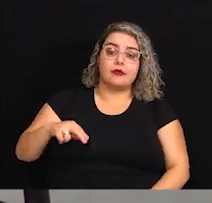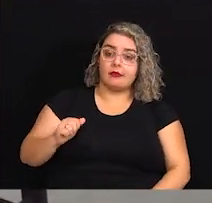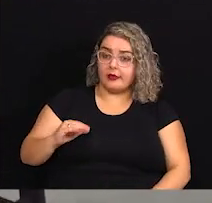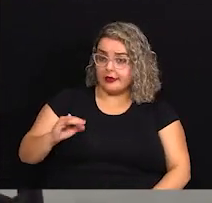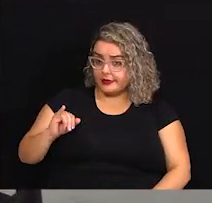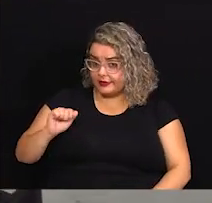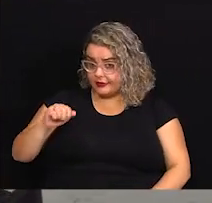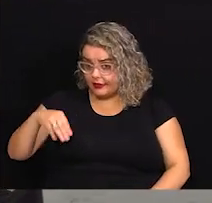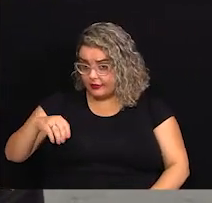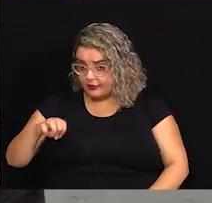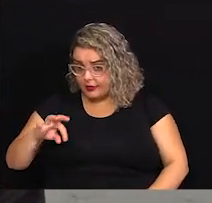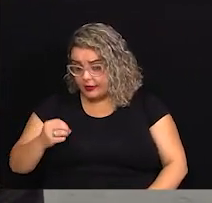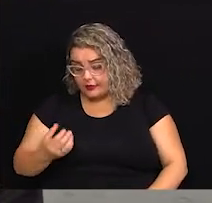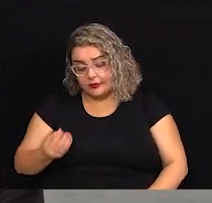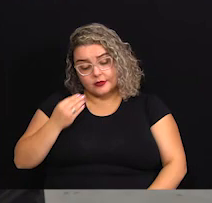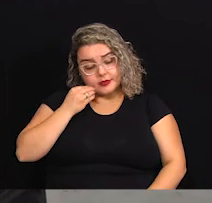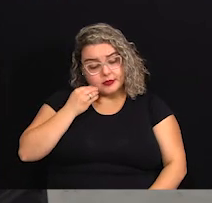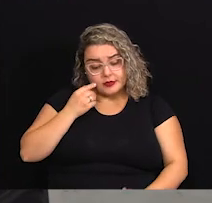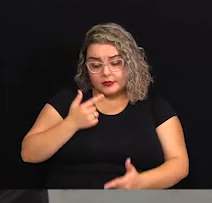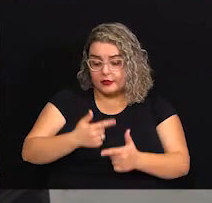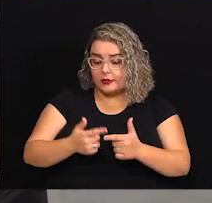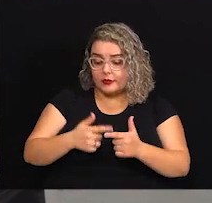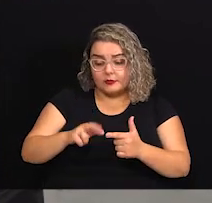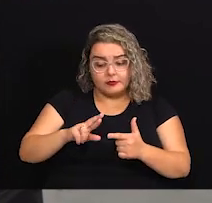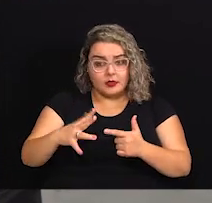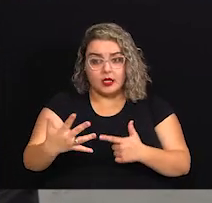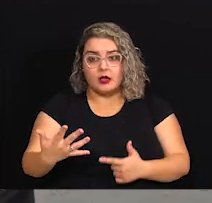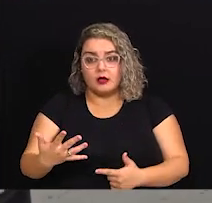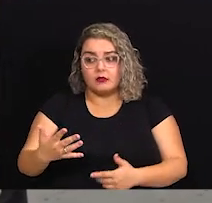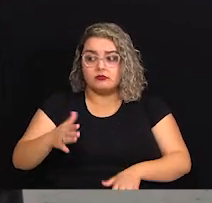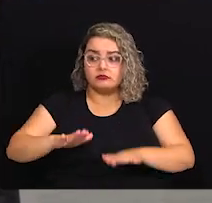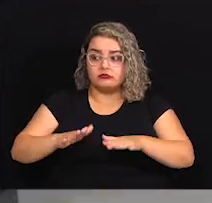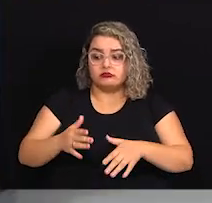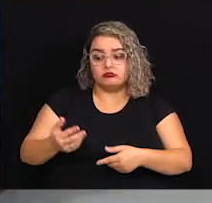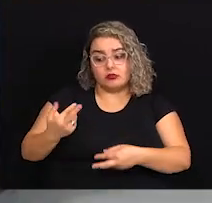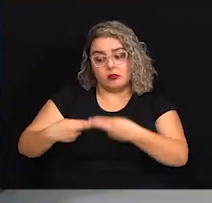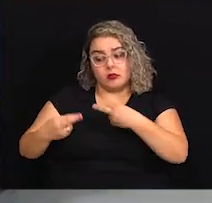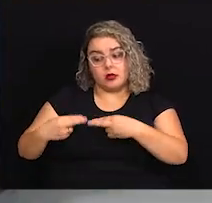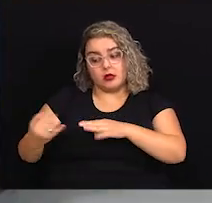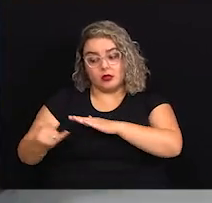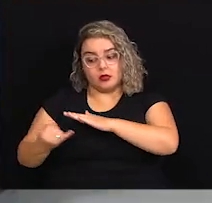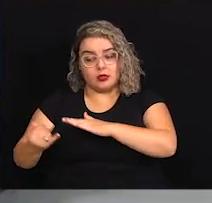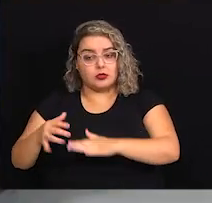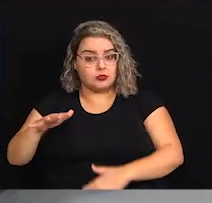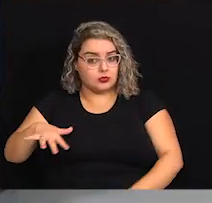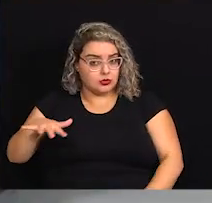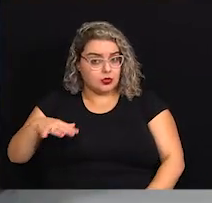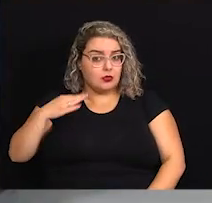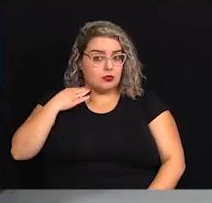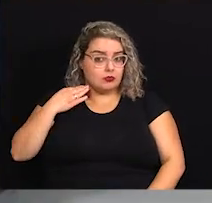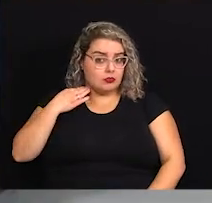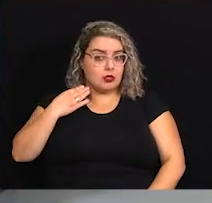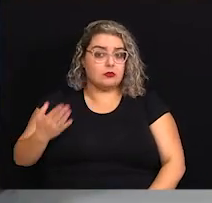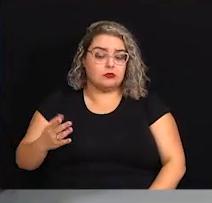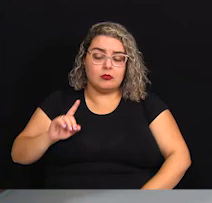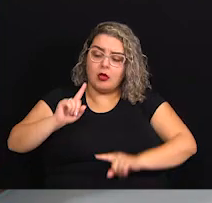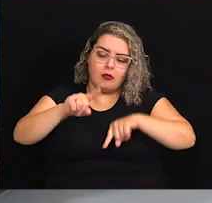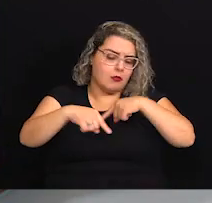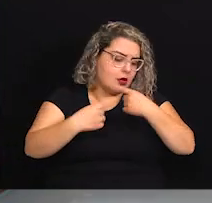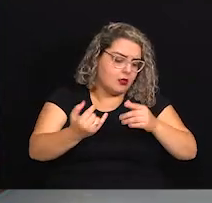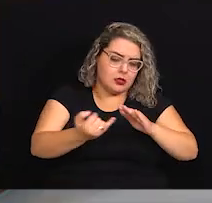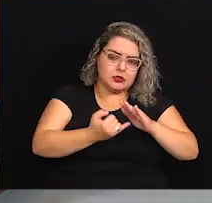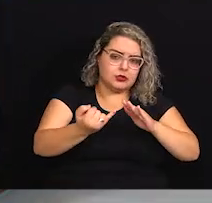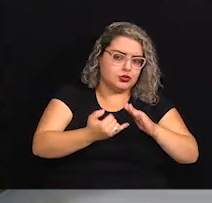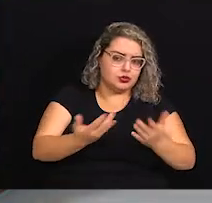atrás de resolver. Por exemplo, se for por não ter um bom relacionamento com aquela instituição financeira, procurar uma outra